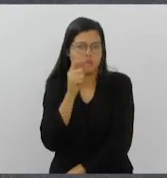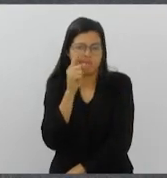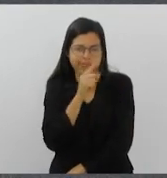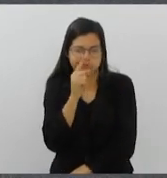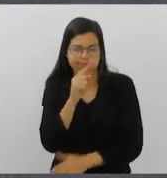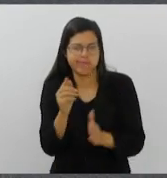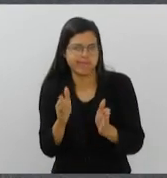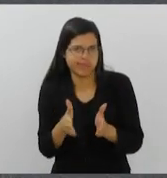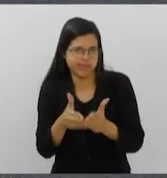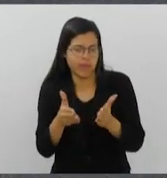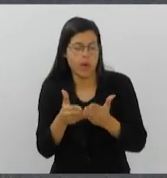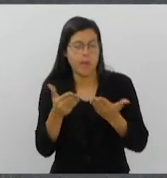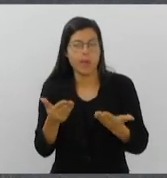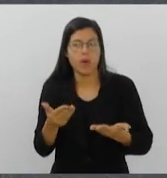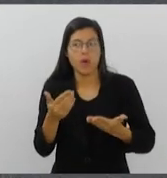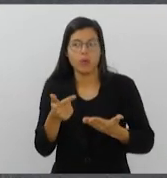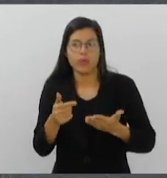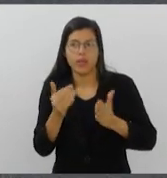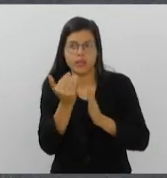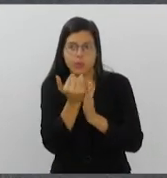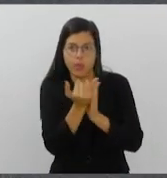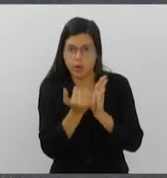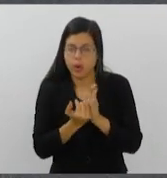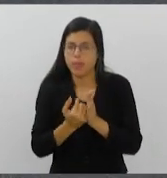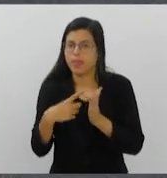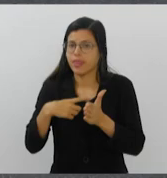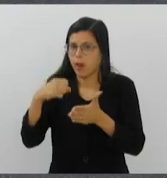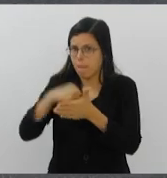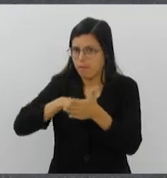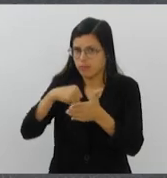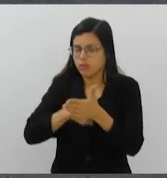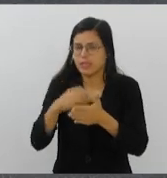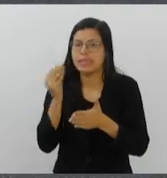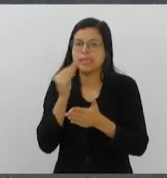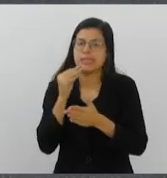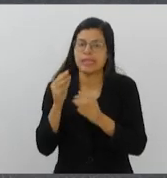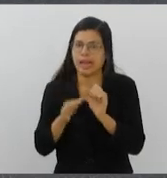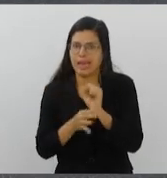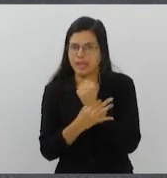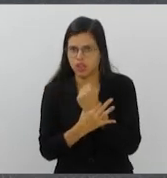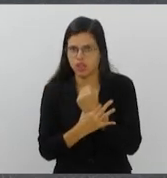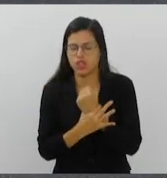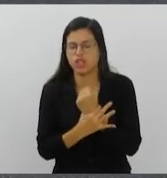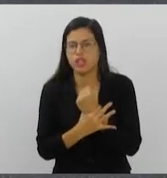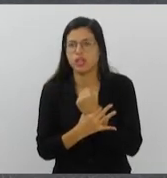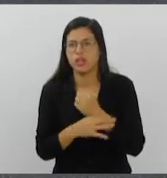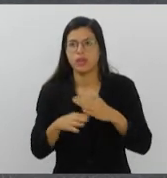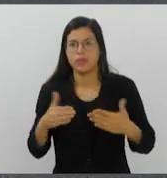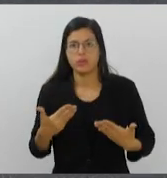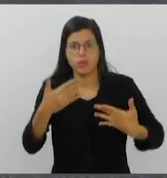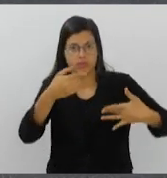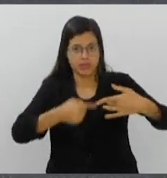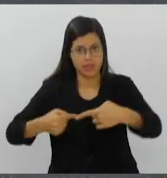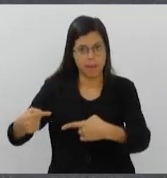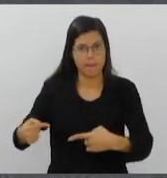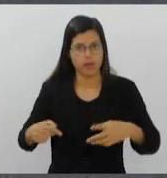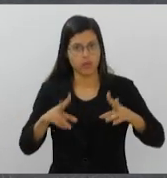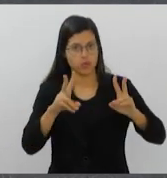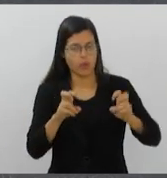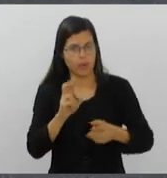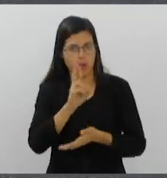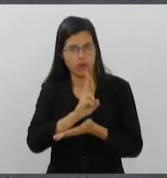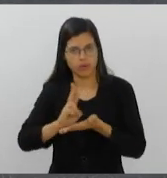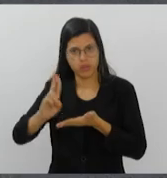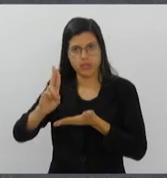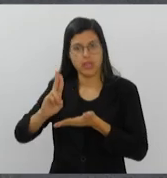quando não há esses programas, há certamente muita luta para tentar garanti-los. Então, trazer o debate das universidades para